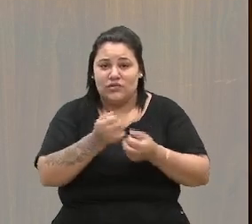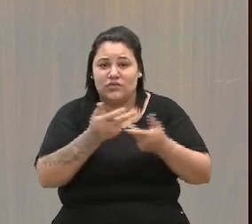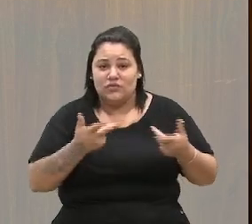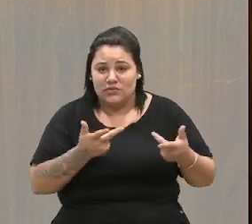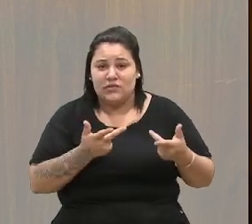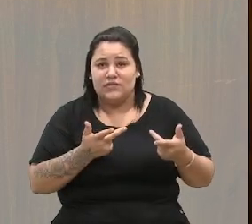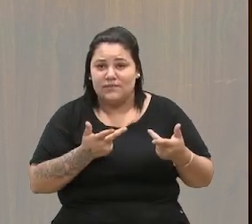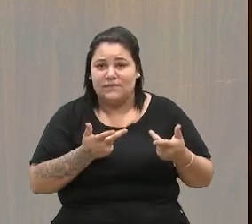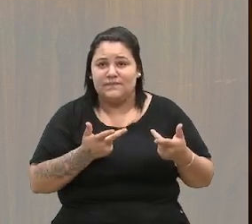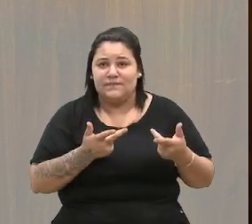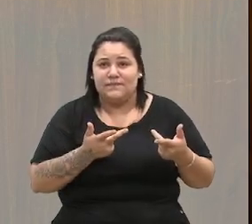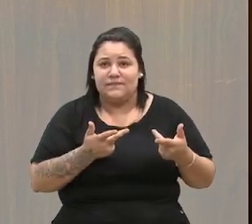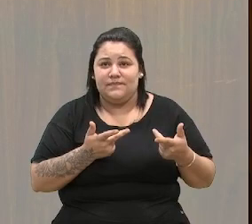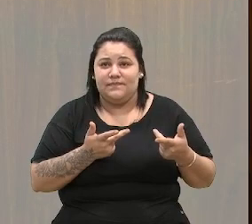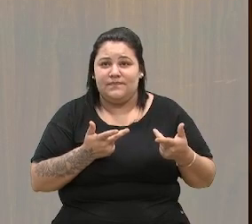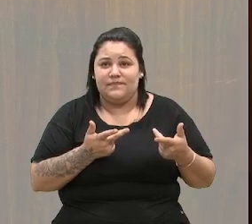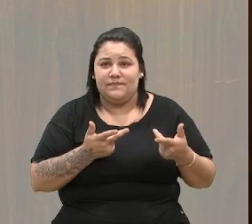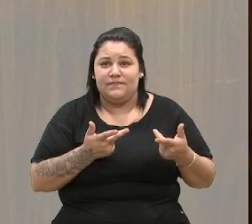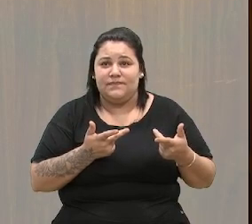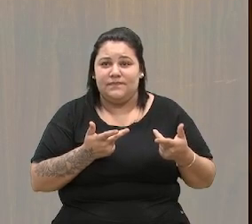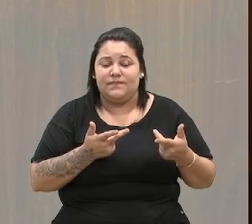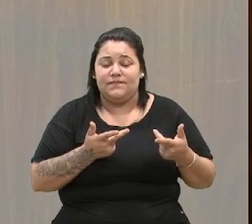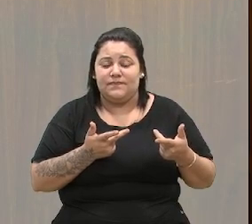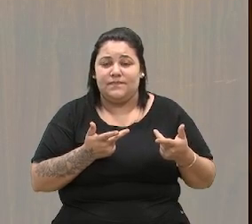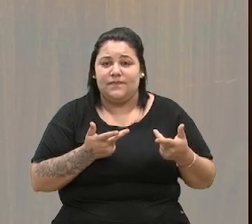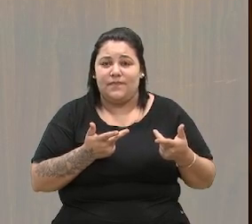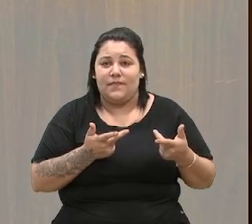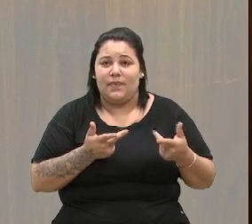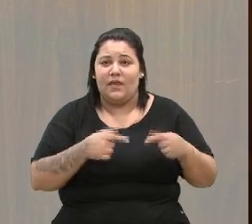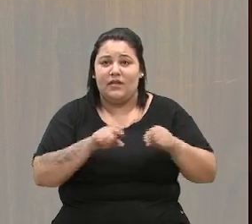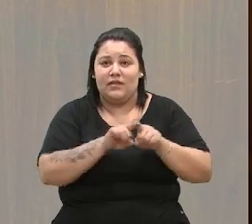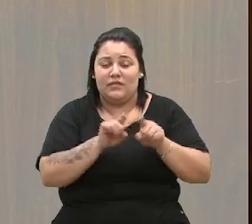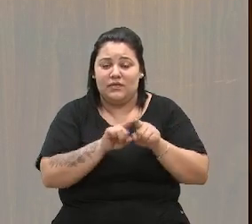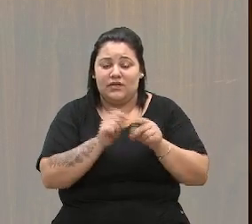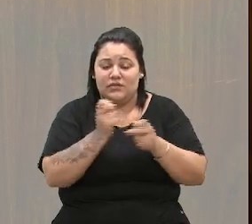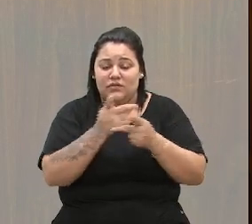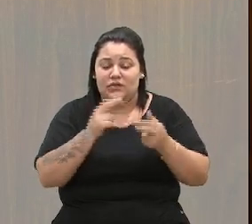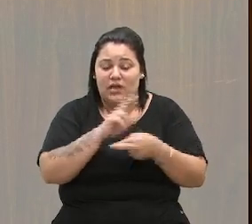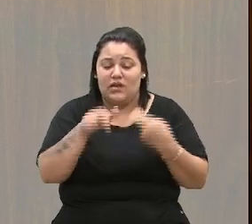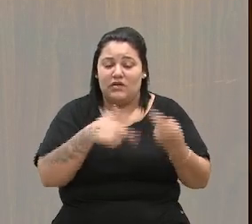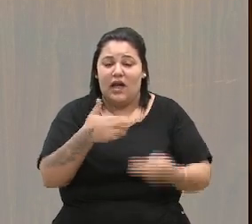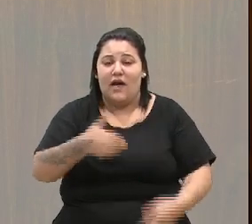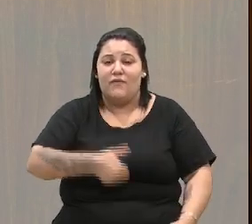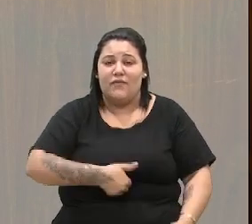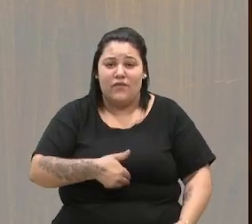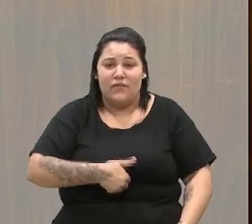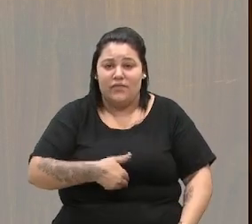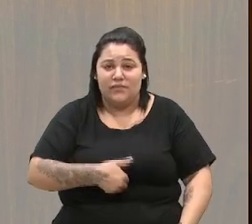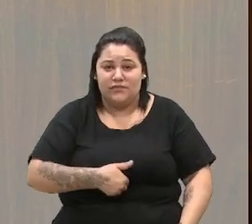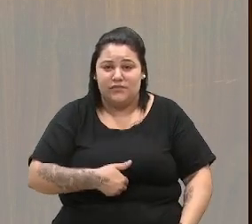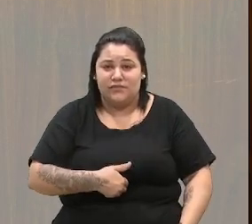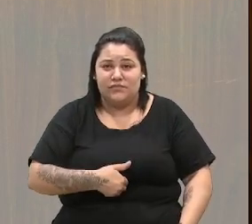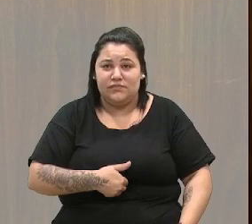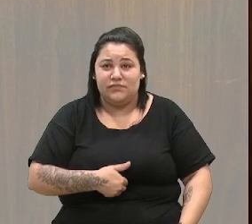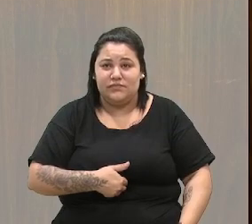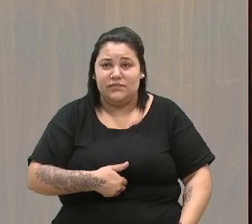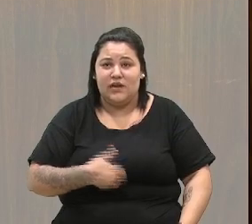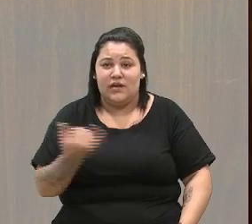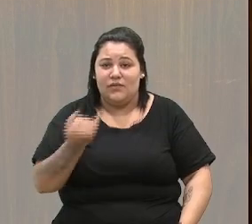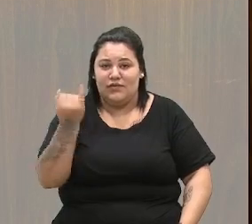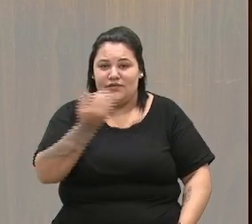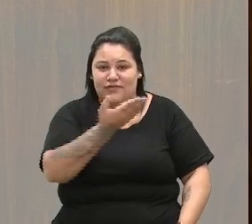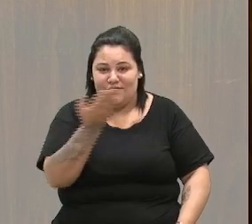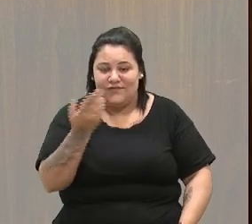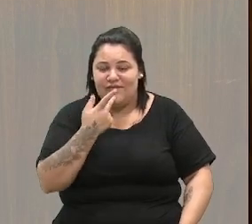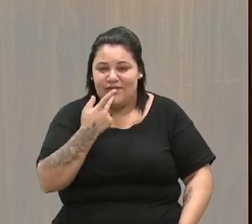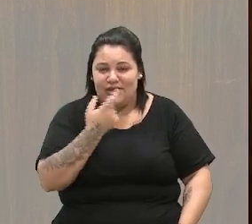fatores aqui. E a questão da fome, é importante a gente trazer alguns dados. Você sempre traz